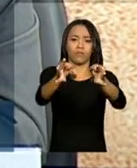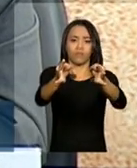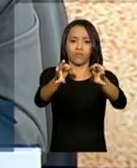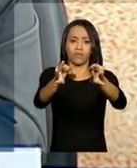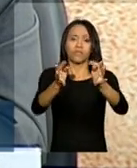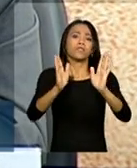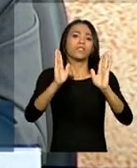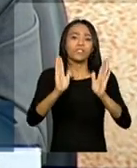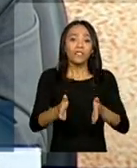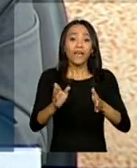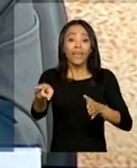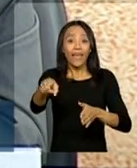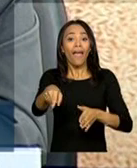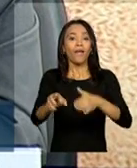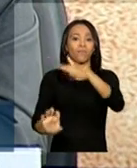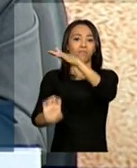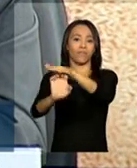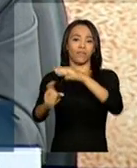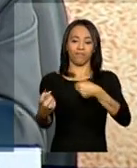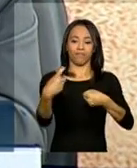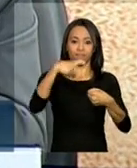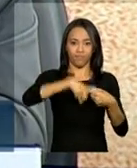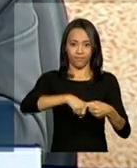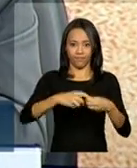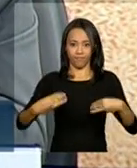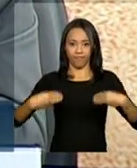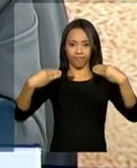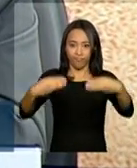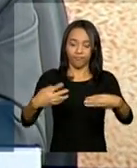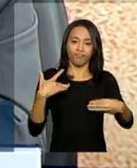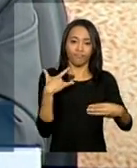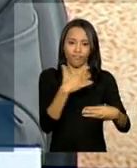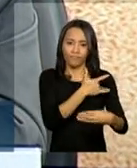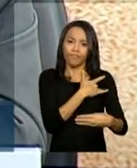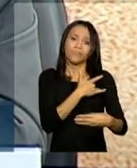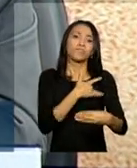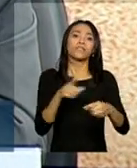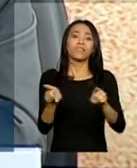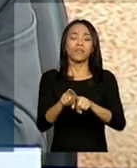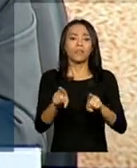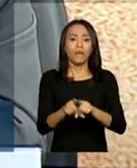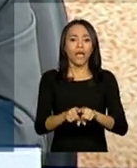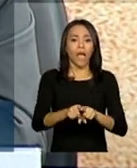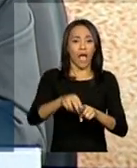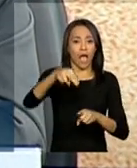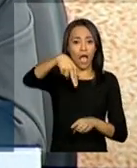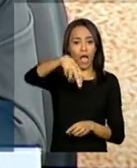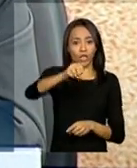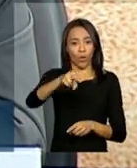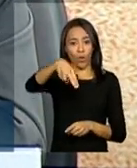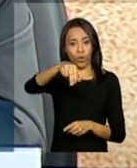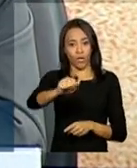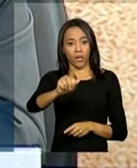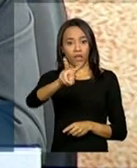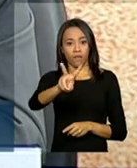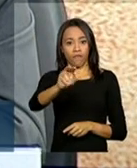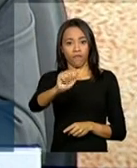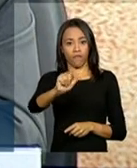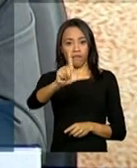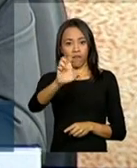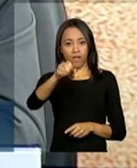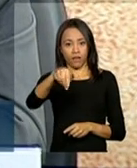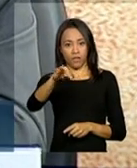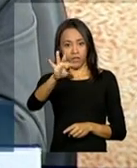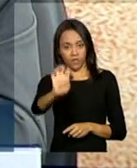da da empresa parceira mer shô e desenvolver a nona Valente Ou seja que vai pegar nove sorotipos e está